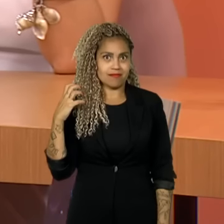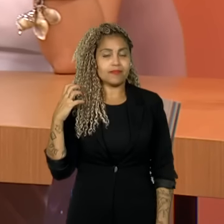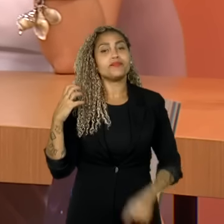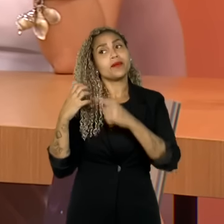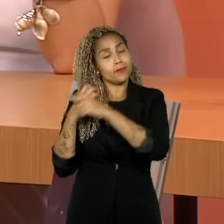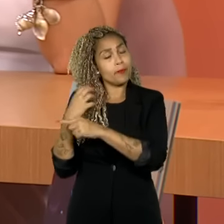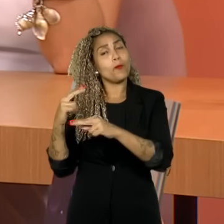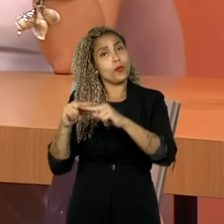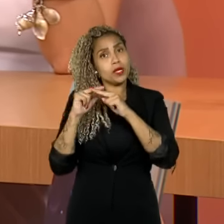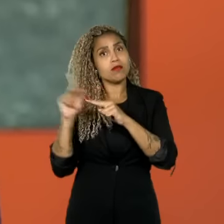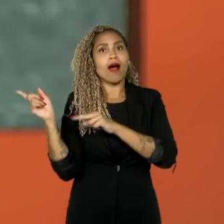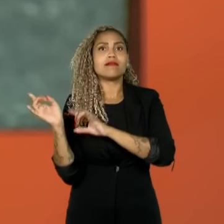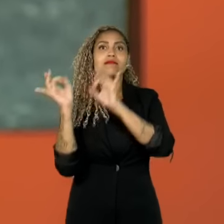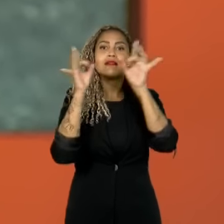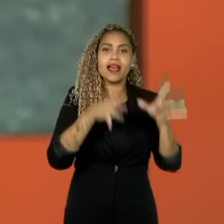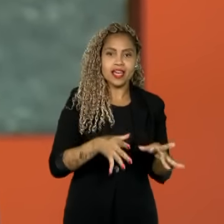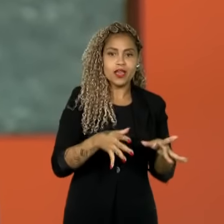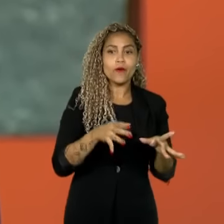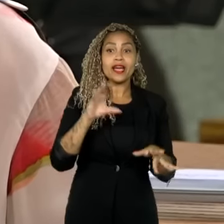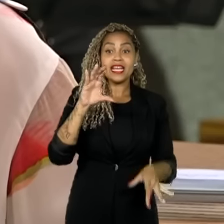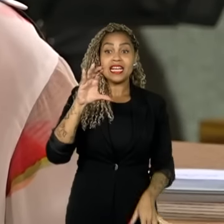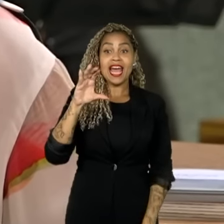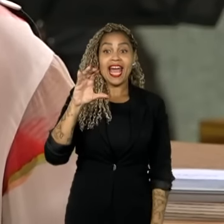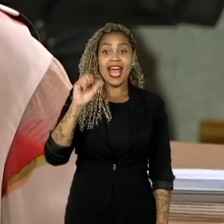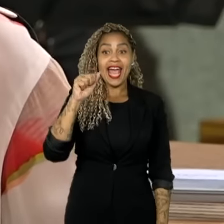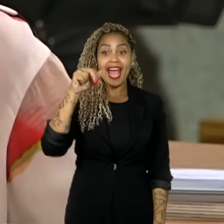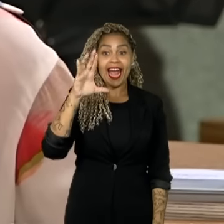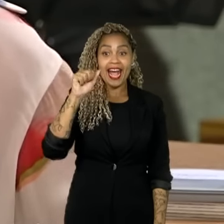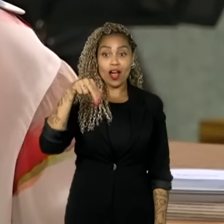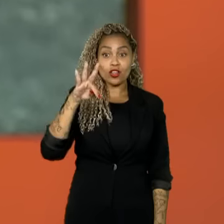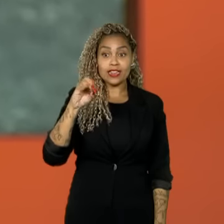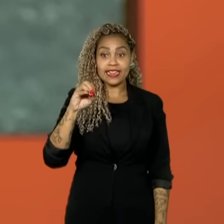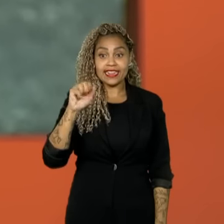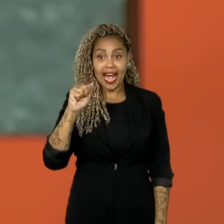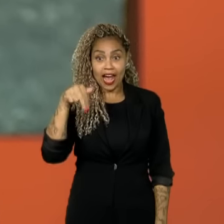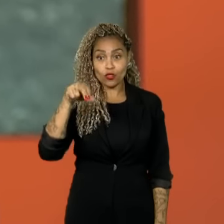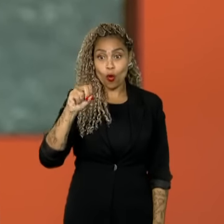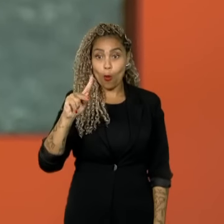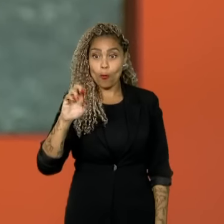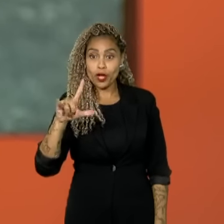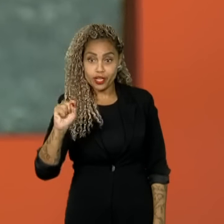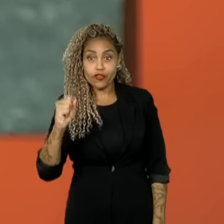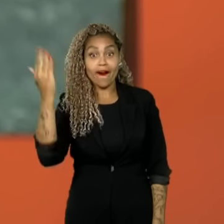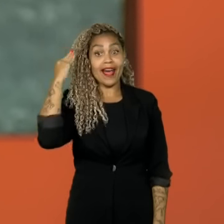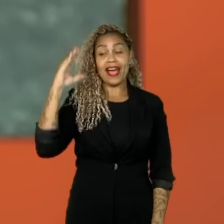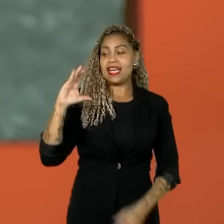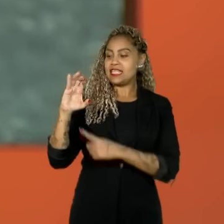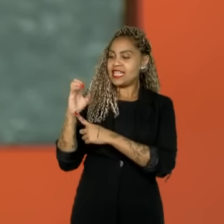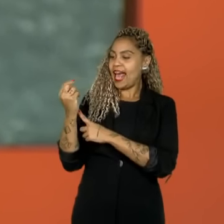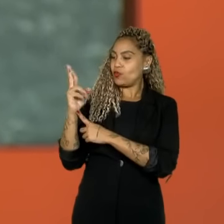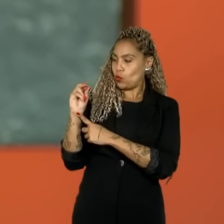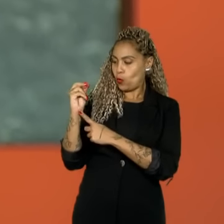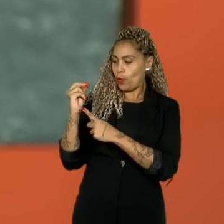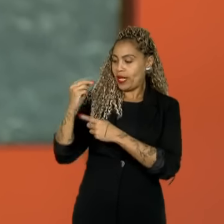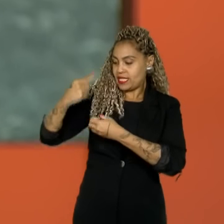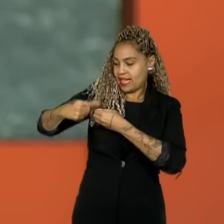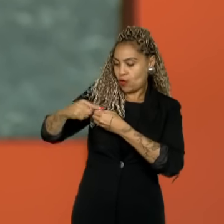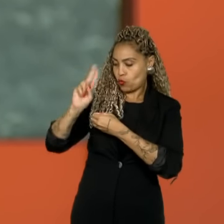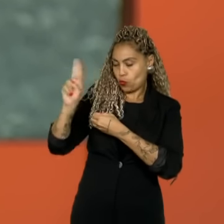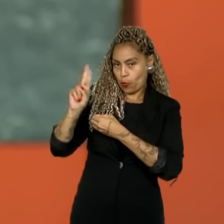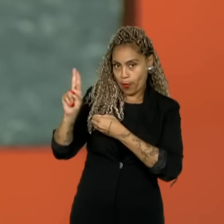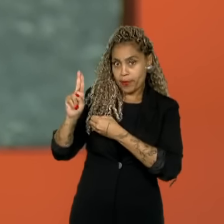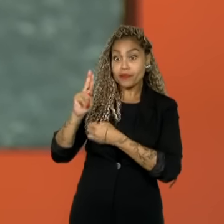Cedro. Né? A gente fala hoje... Caetanópolis, mas hoje se é Cedro. Não, era Cedro. Em meados da década